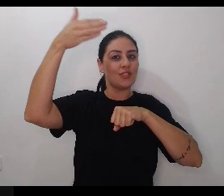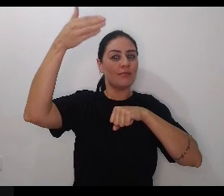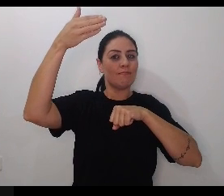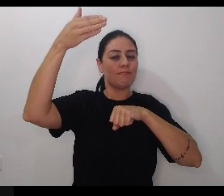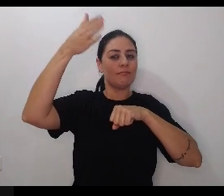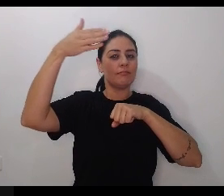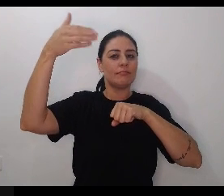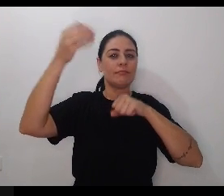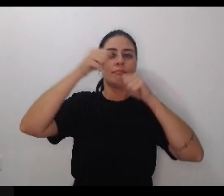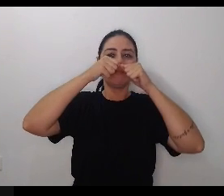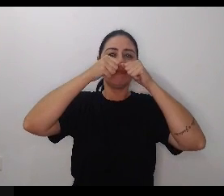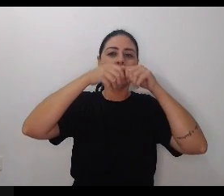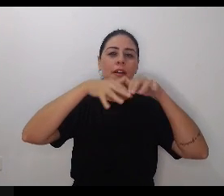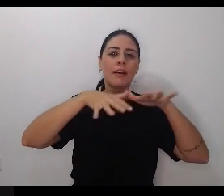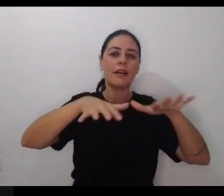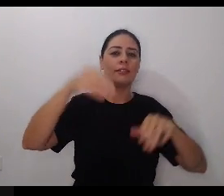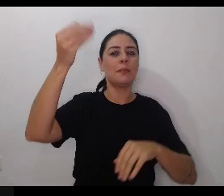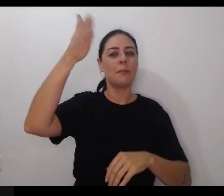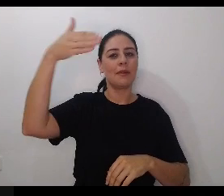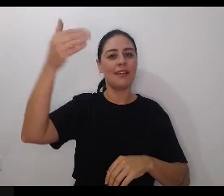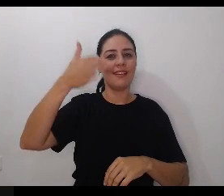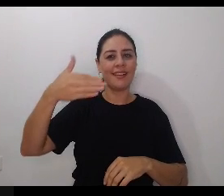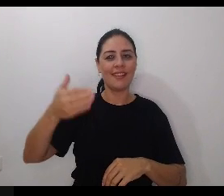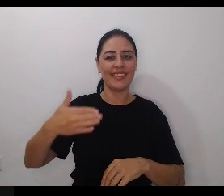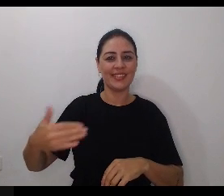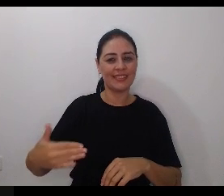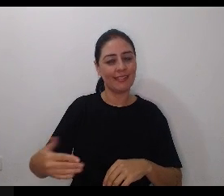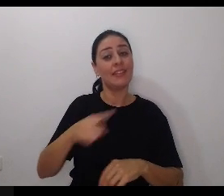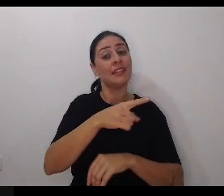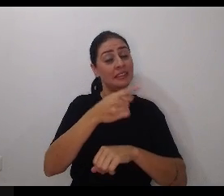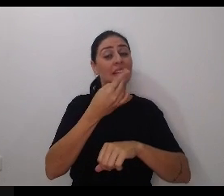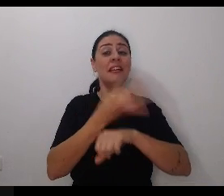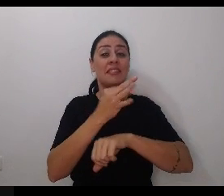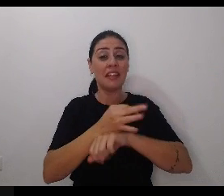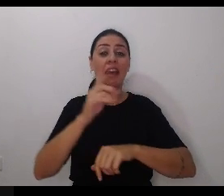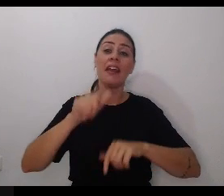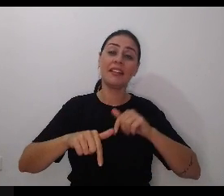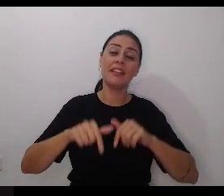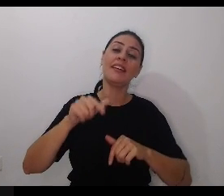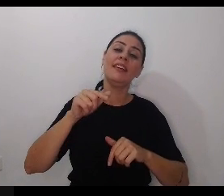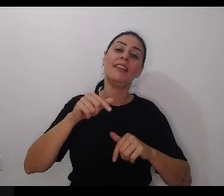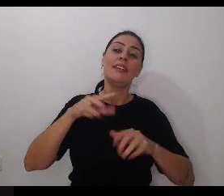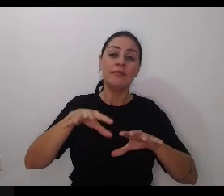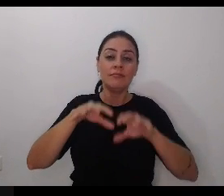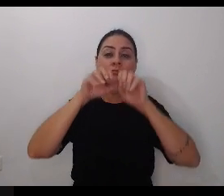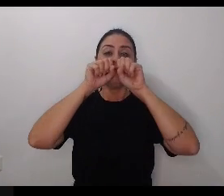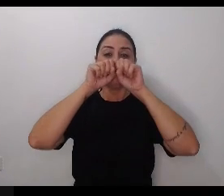está subindo, segurar o ar enquanto o peixinho está lá em cima e soltar o ar bem devagar enquanto o peixinho